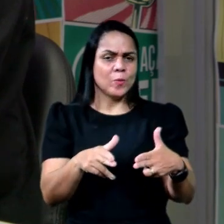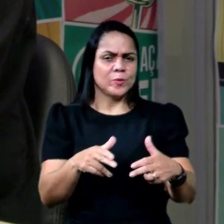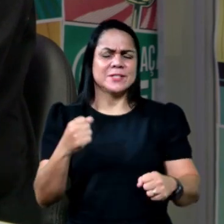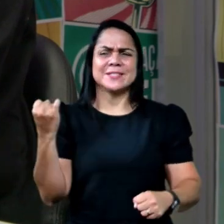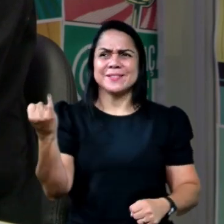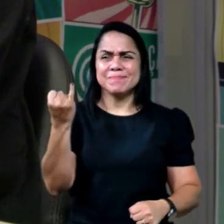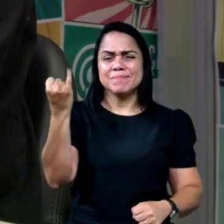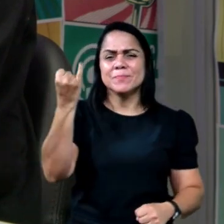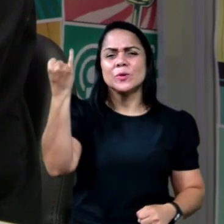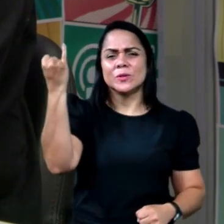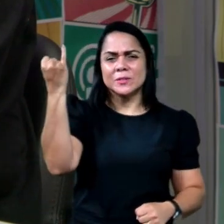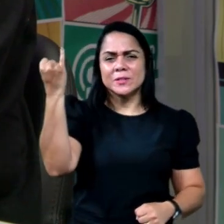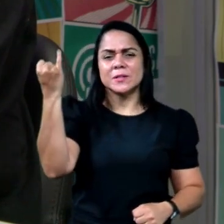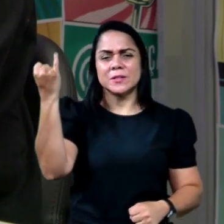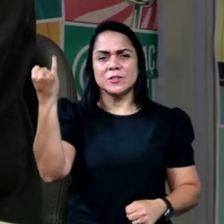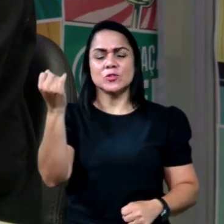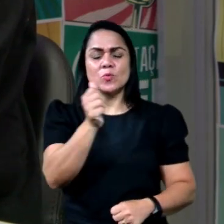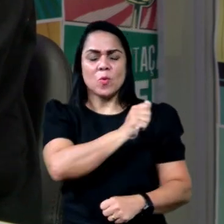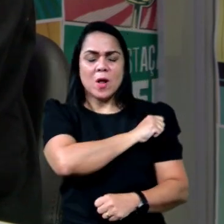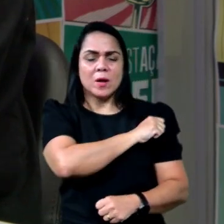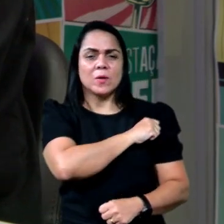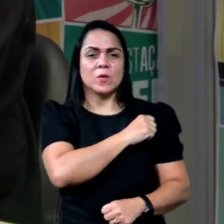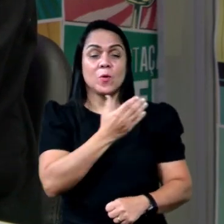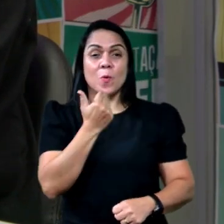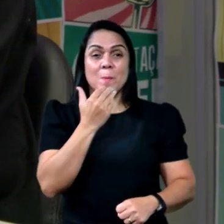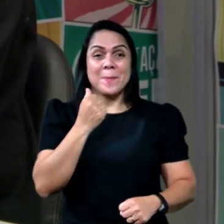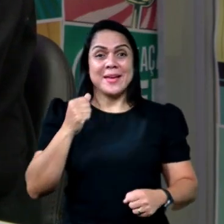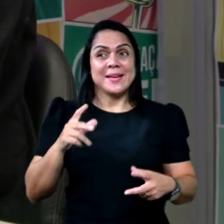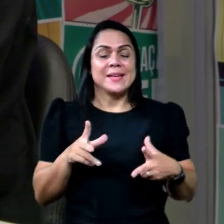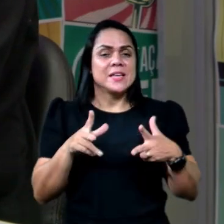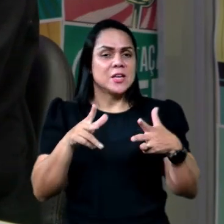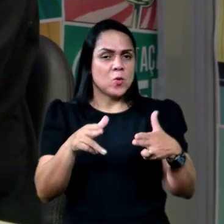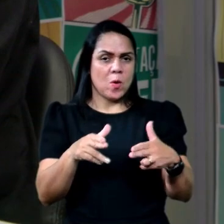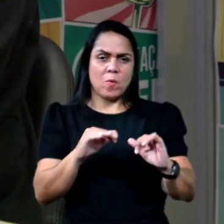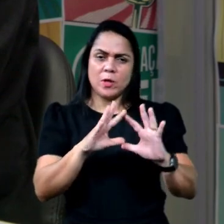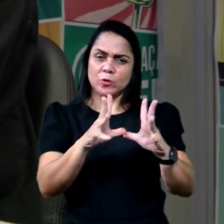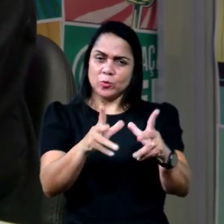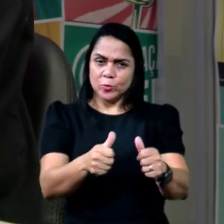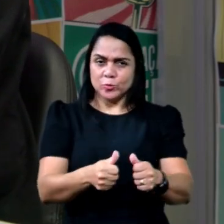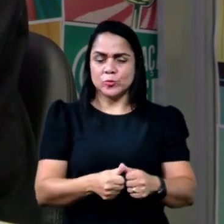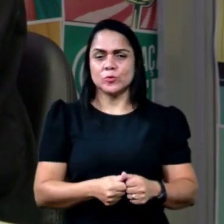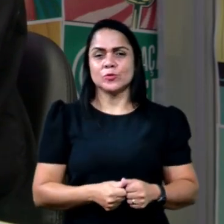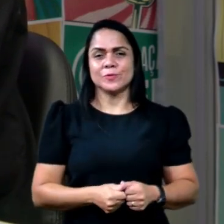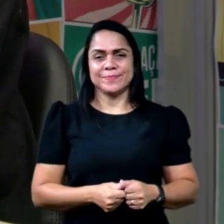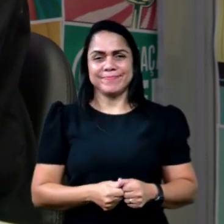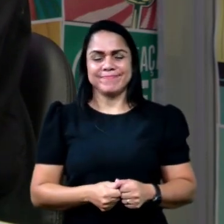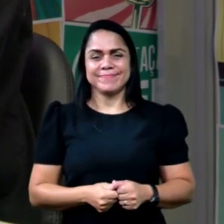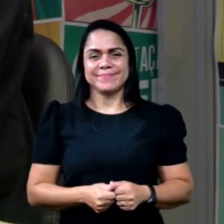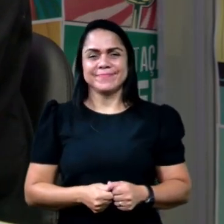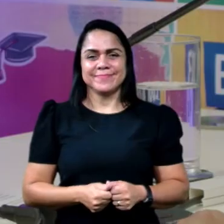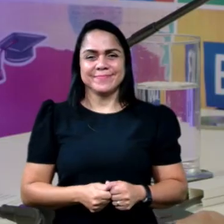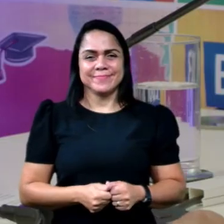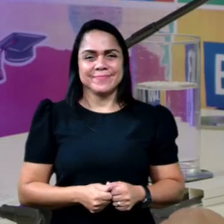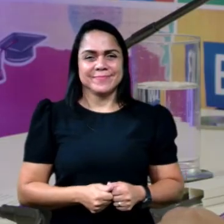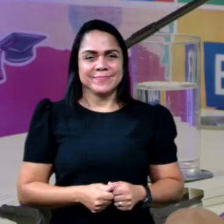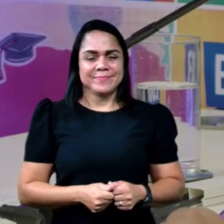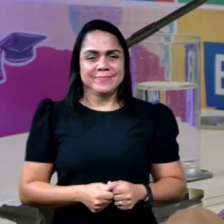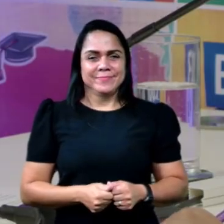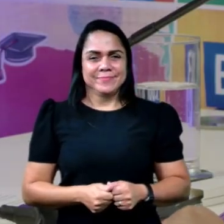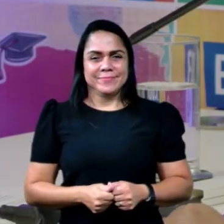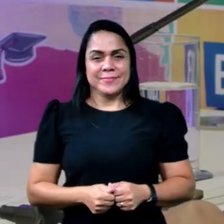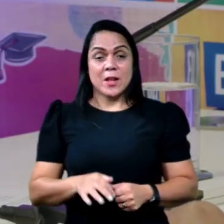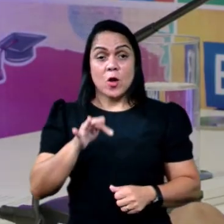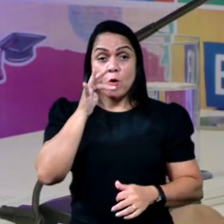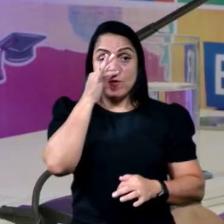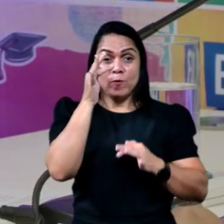um dia que nossos alunos comessem igual. Então, era isso, foi lindo. Nossa, já emocionei aqui. Flores